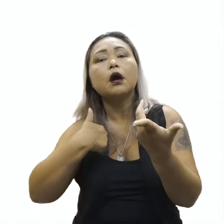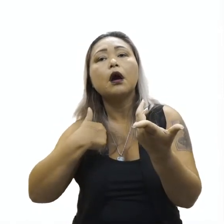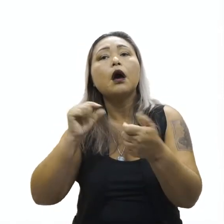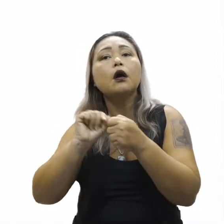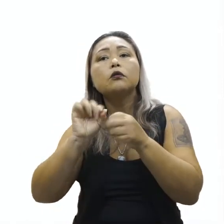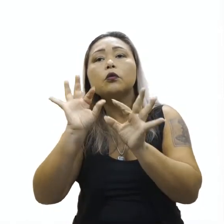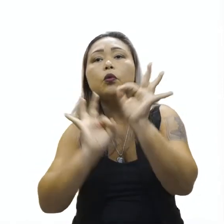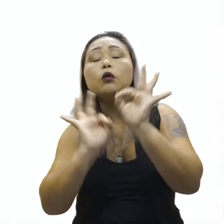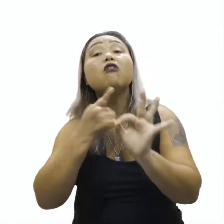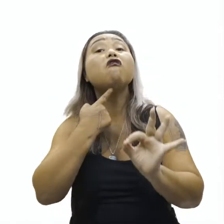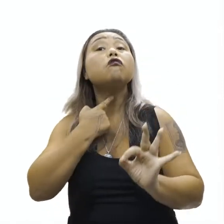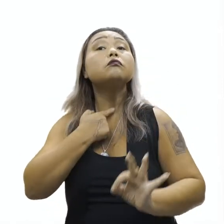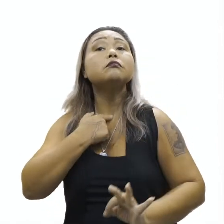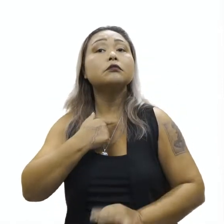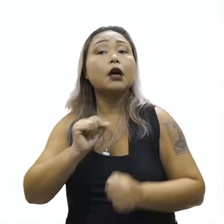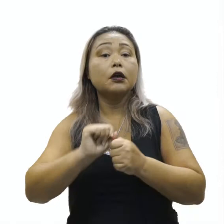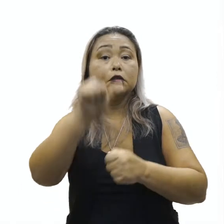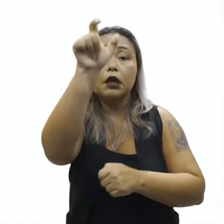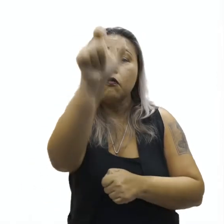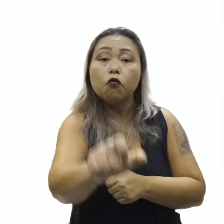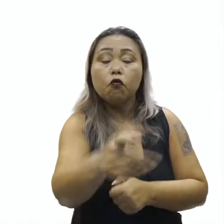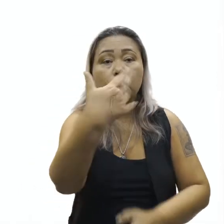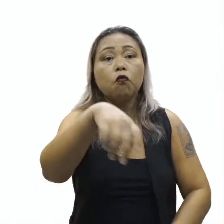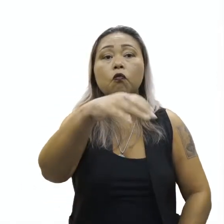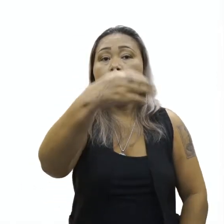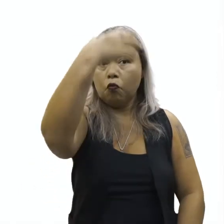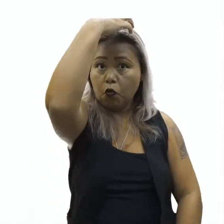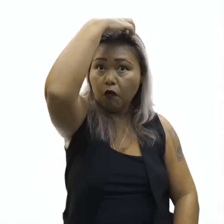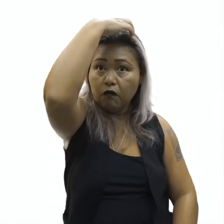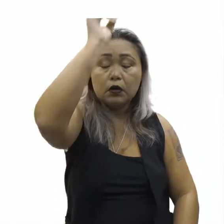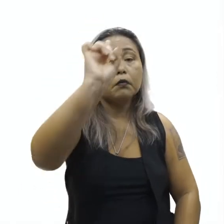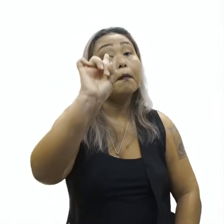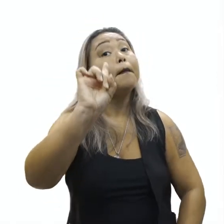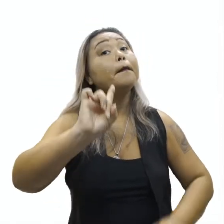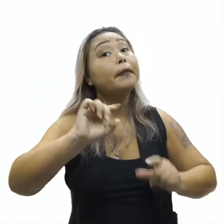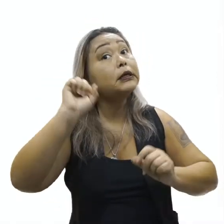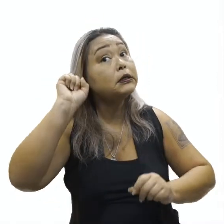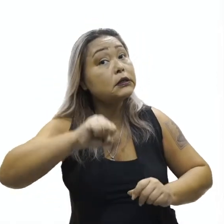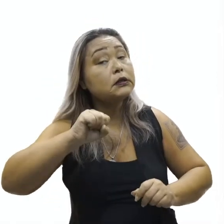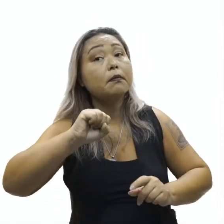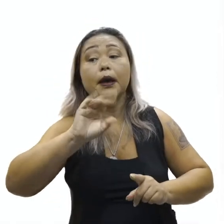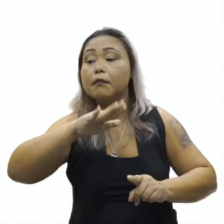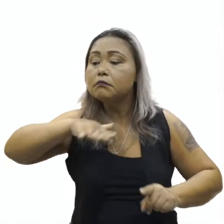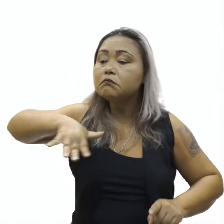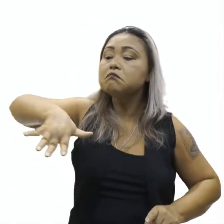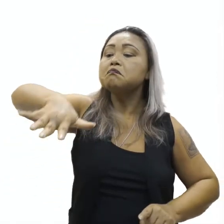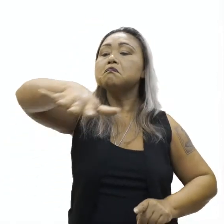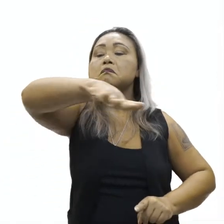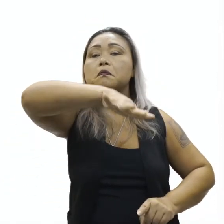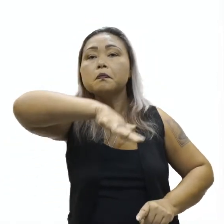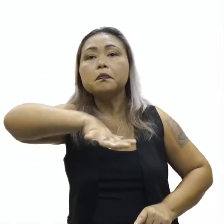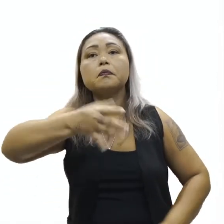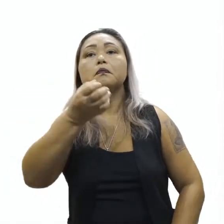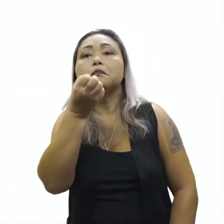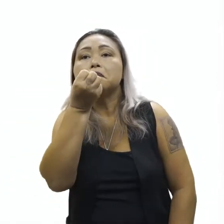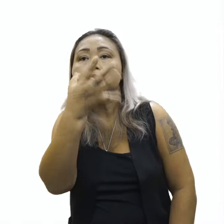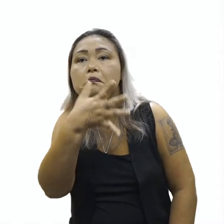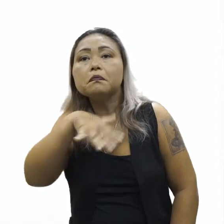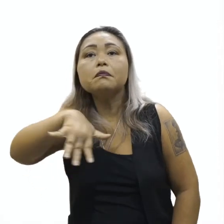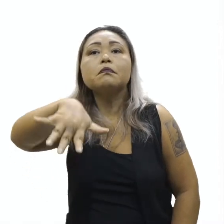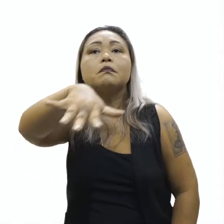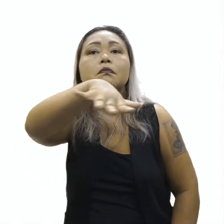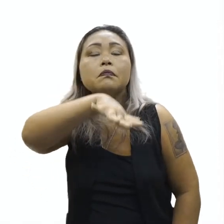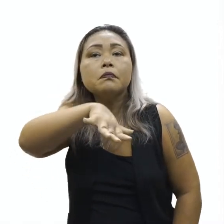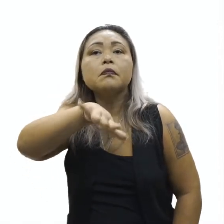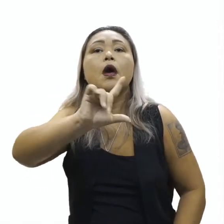vontade pessoal do governante, e sim para o bem comum, ok? Entenderam aí como que o